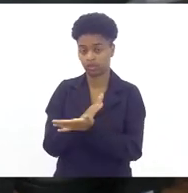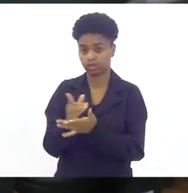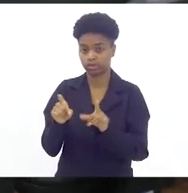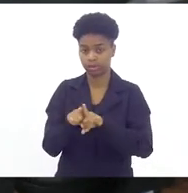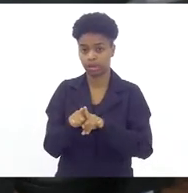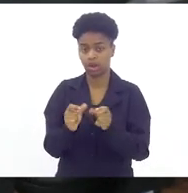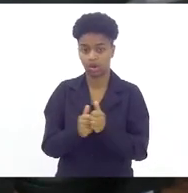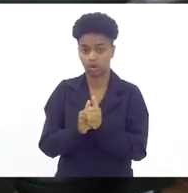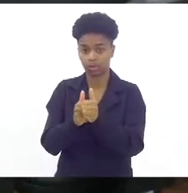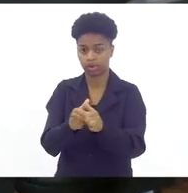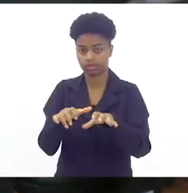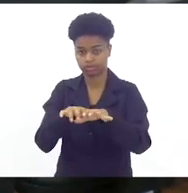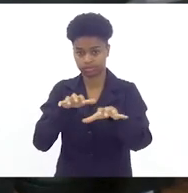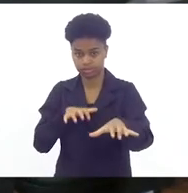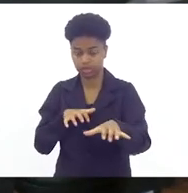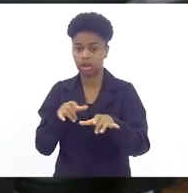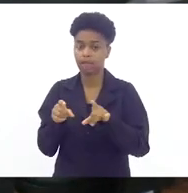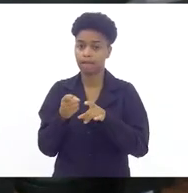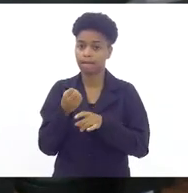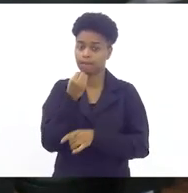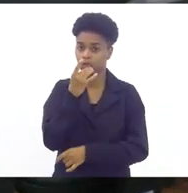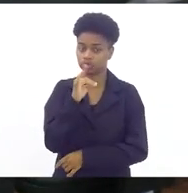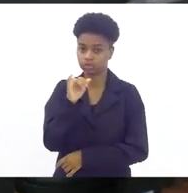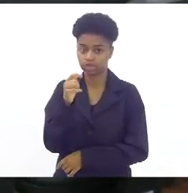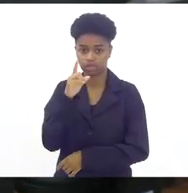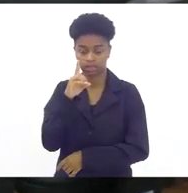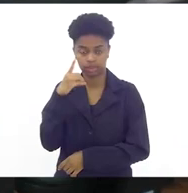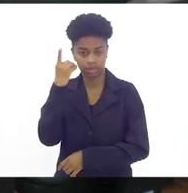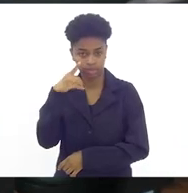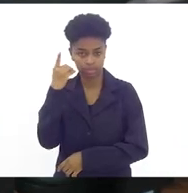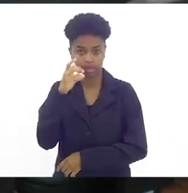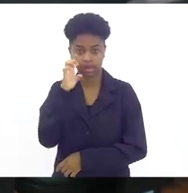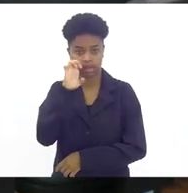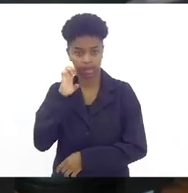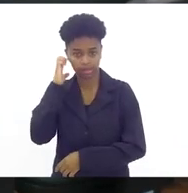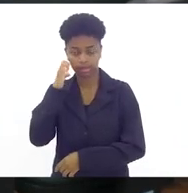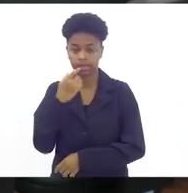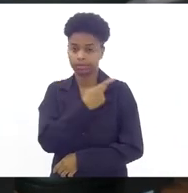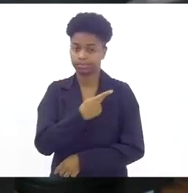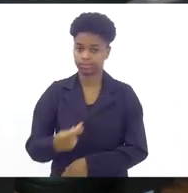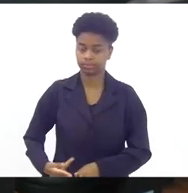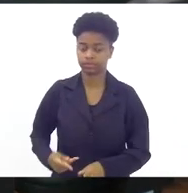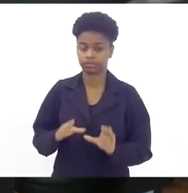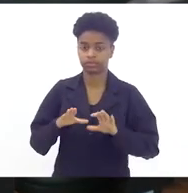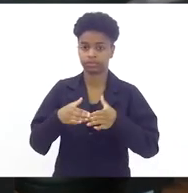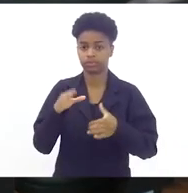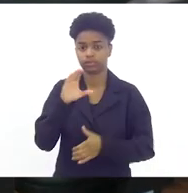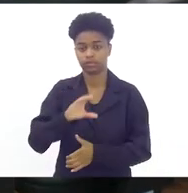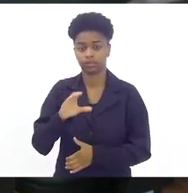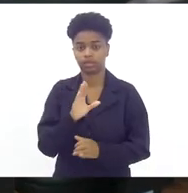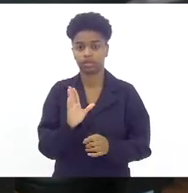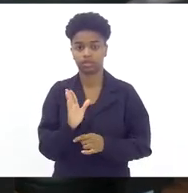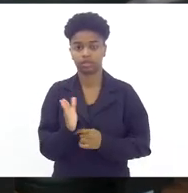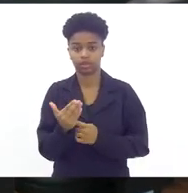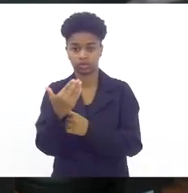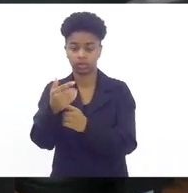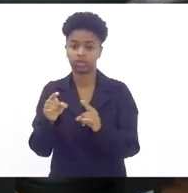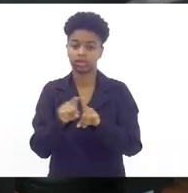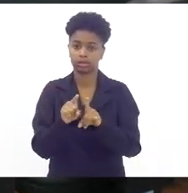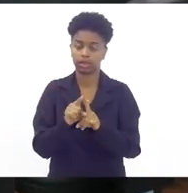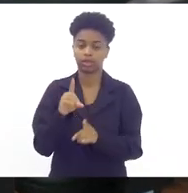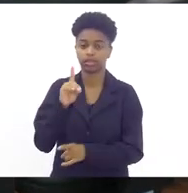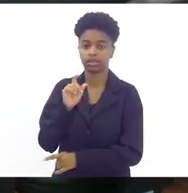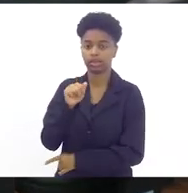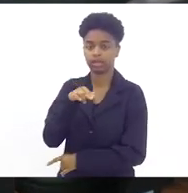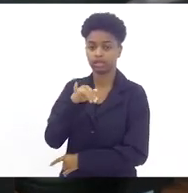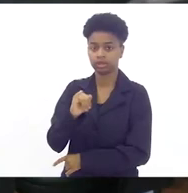Bom dia deputada Érica tecmoto presidente da Comissão de ciência e tecnologia Deputado Dani balbe vice-presidente